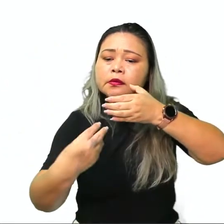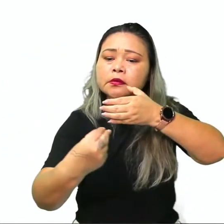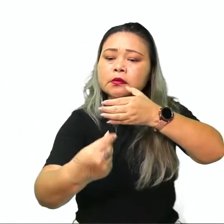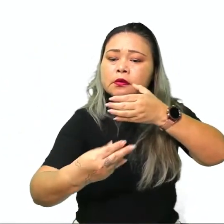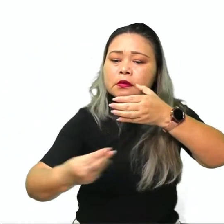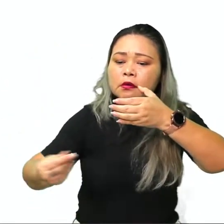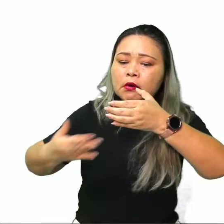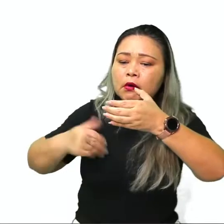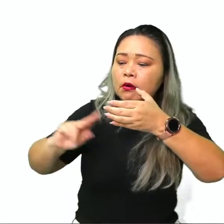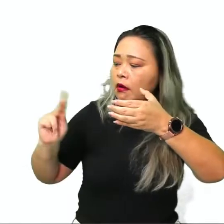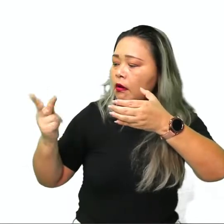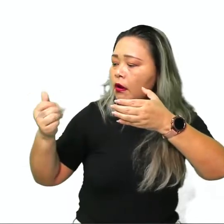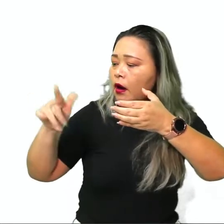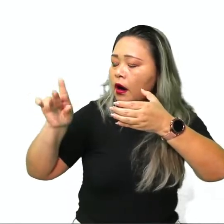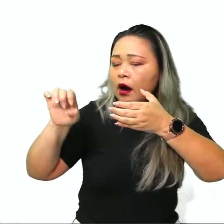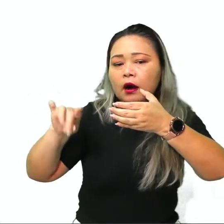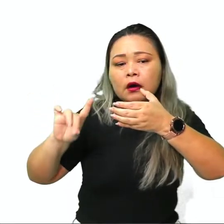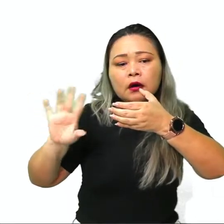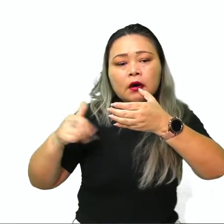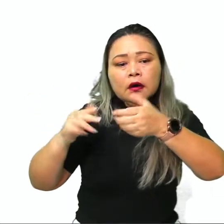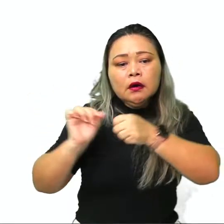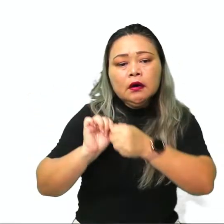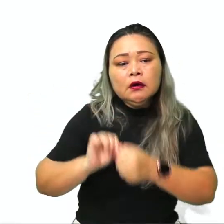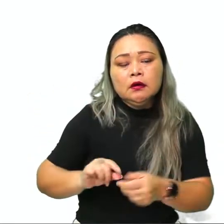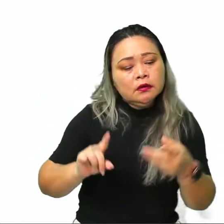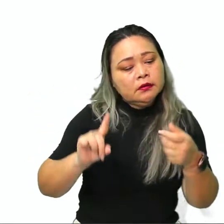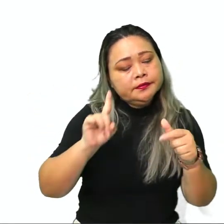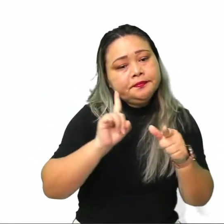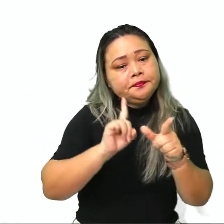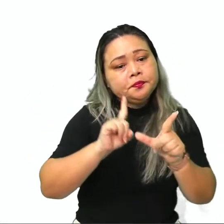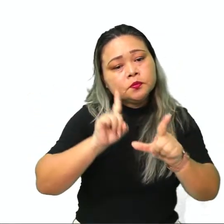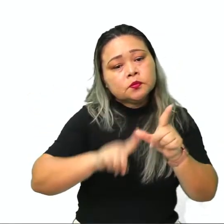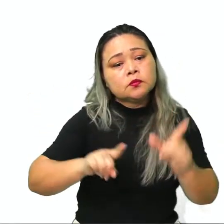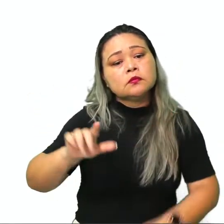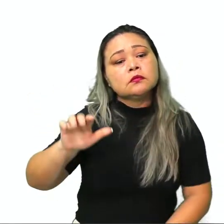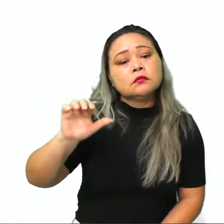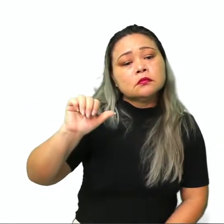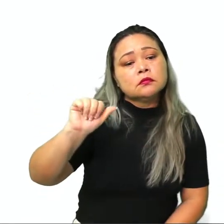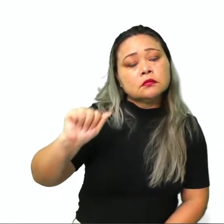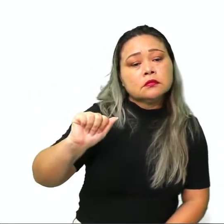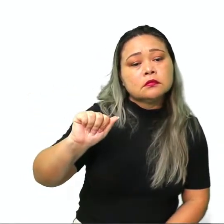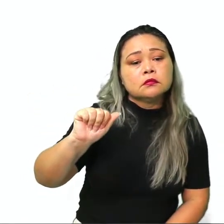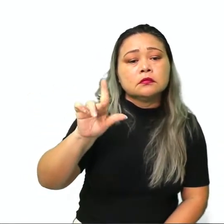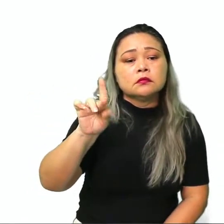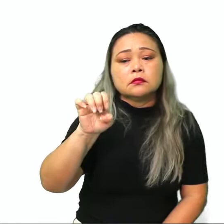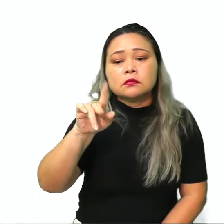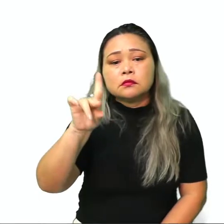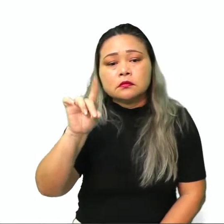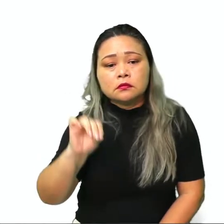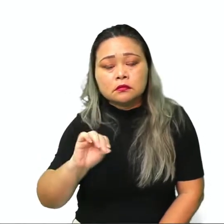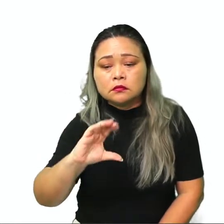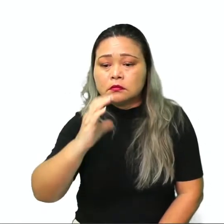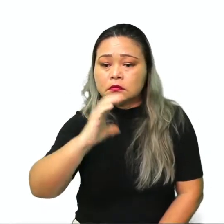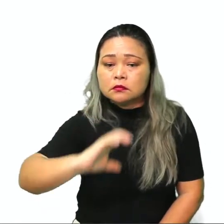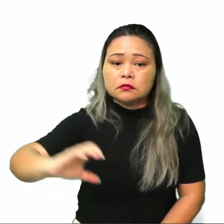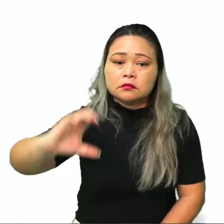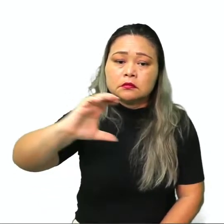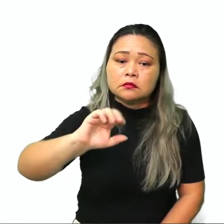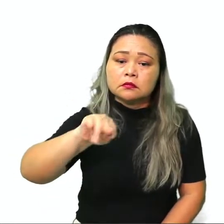a Oparin Haldane? Aldeído, carbono, enxofre e